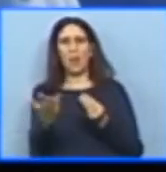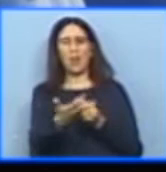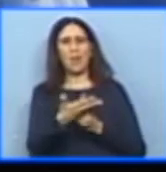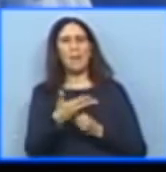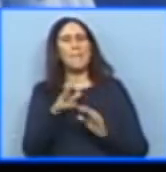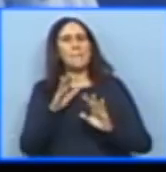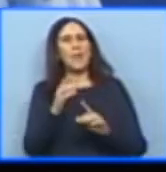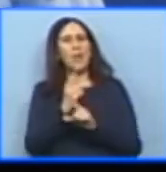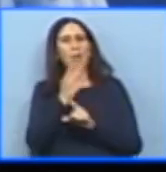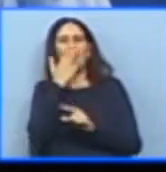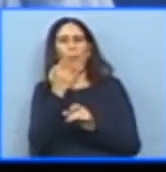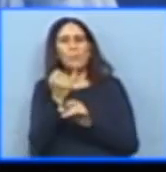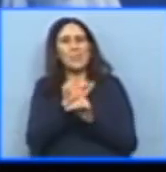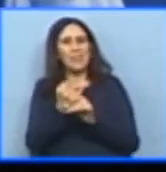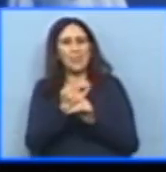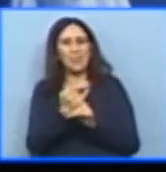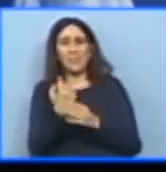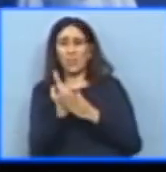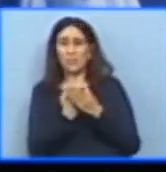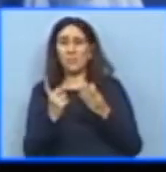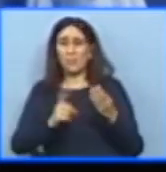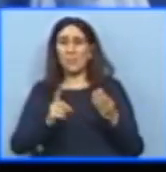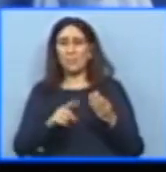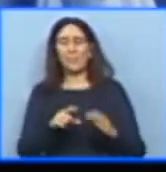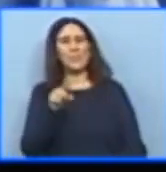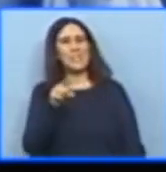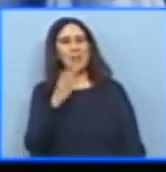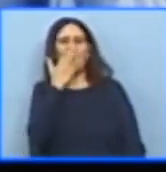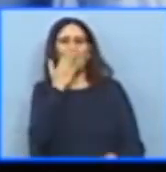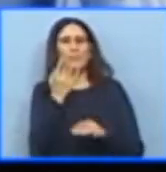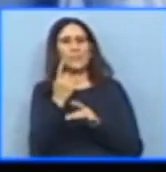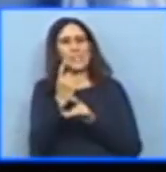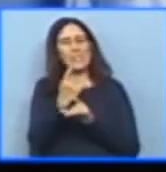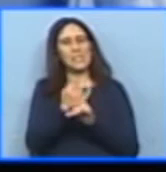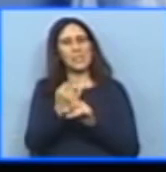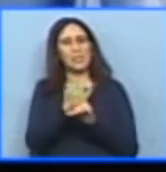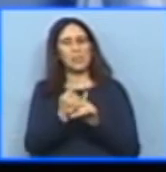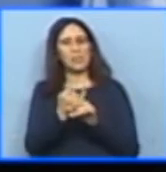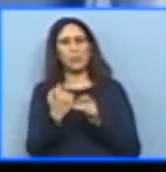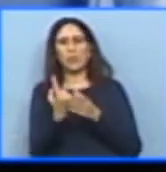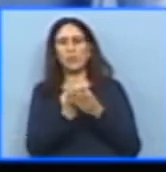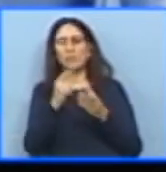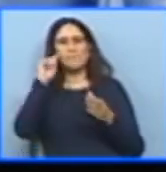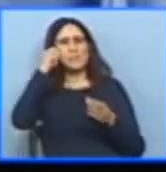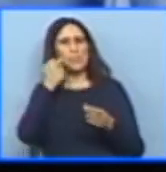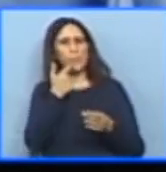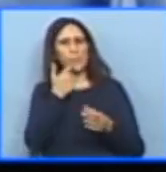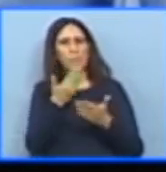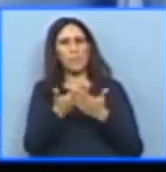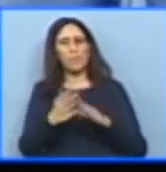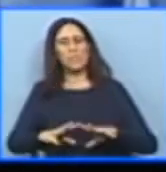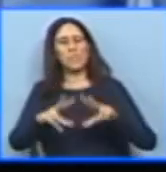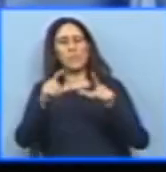continua numa ilha muitas vezes solitária e esta escritaria é altamente prejudicial para o desenvolvimento